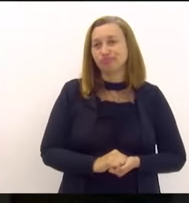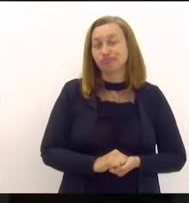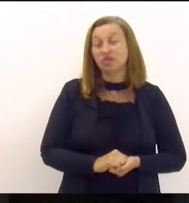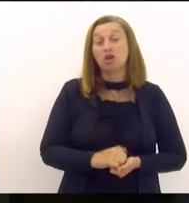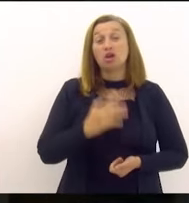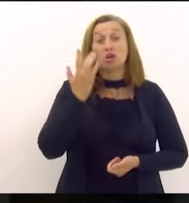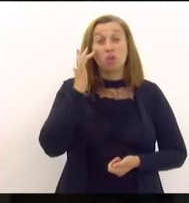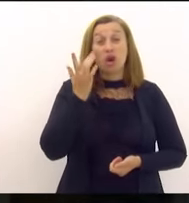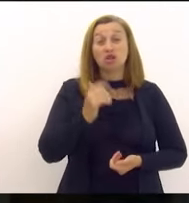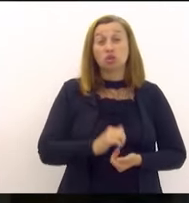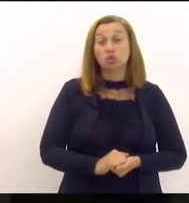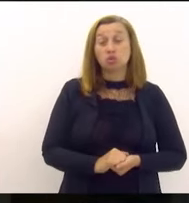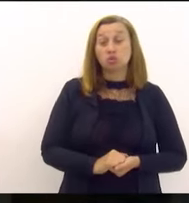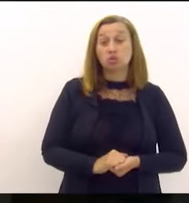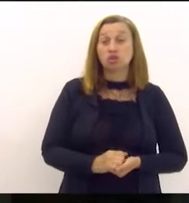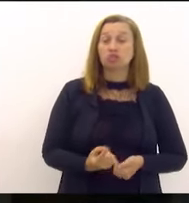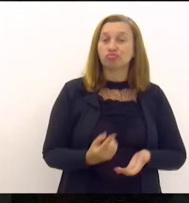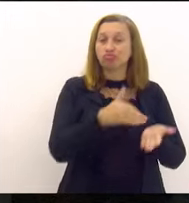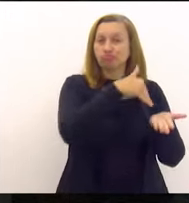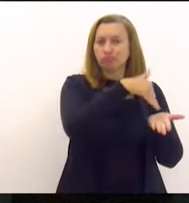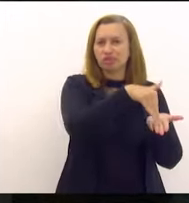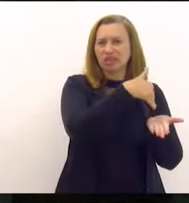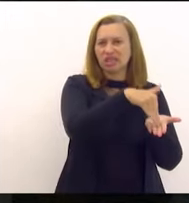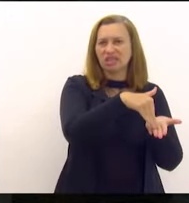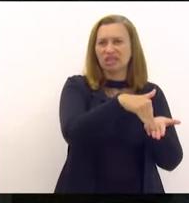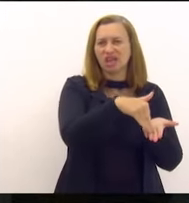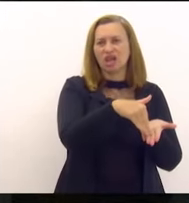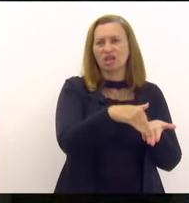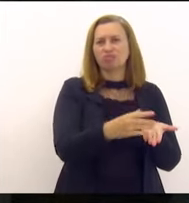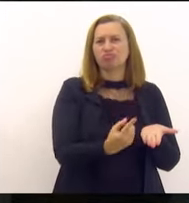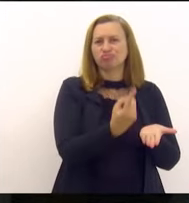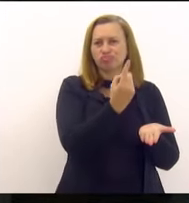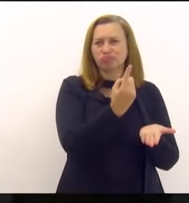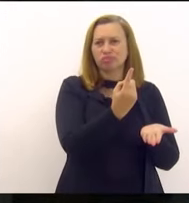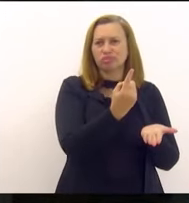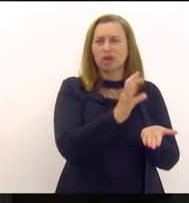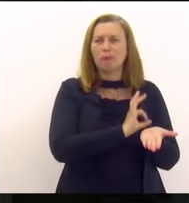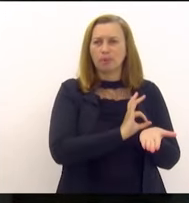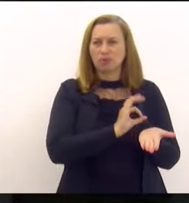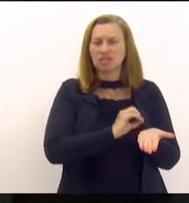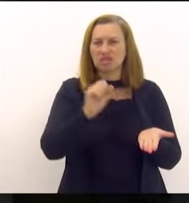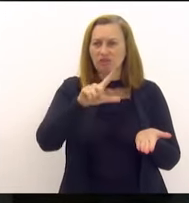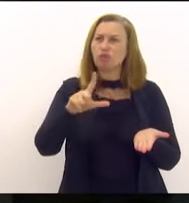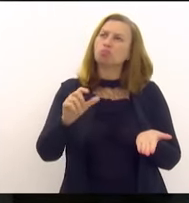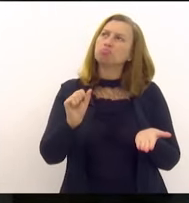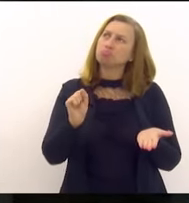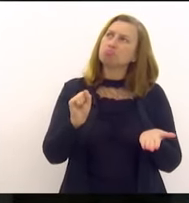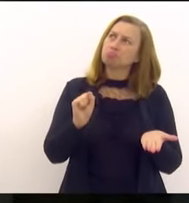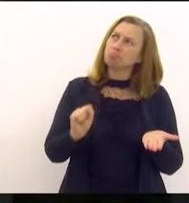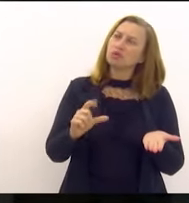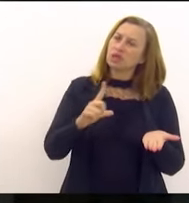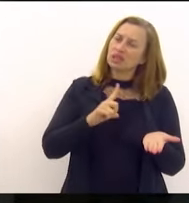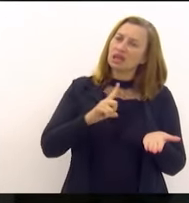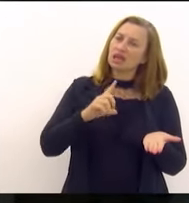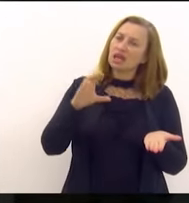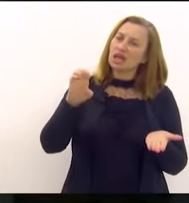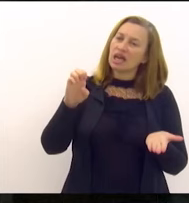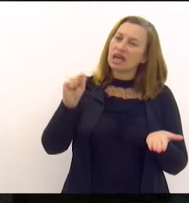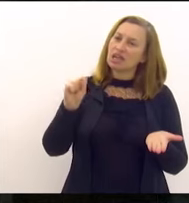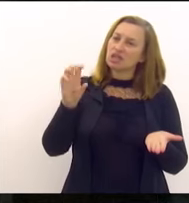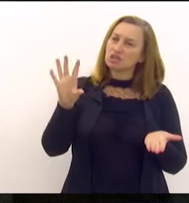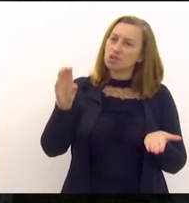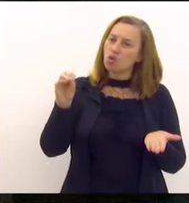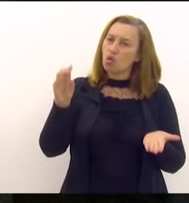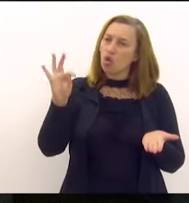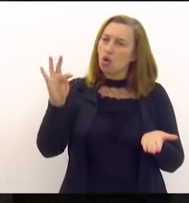Eu acho que um secretário da Polícia Civil, ele merece a escolta, mas quando ele exerce a